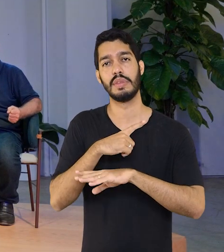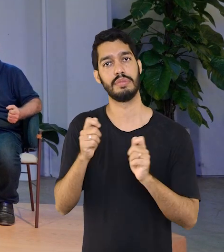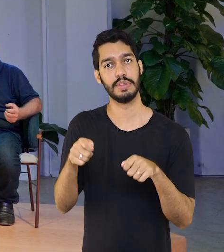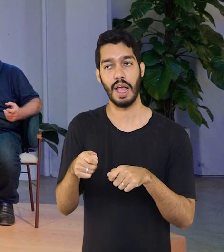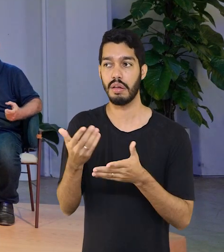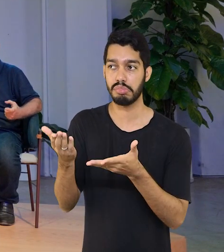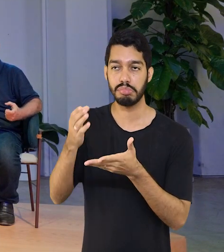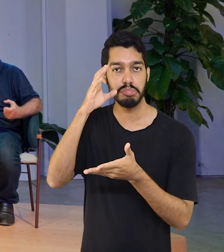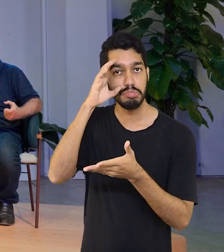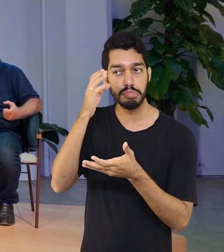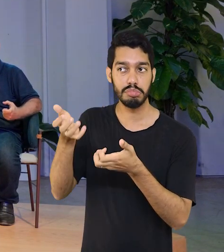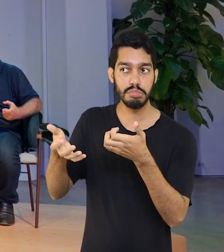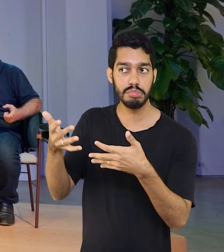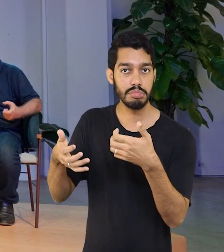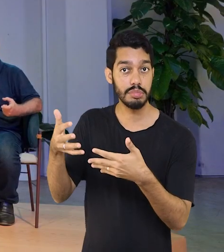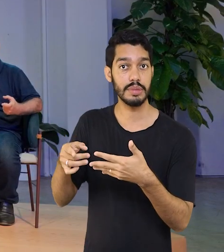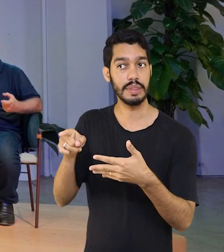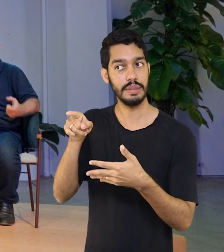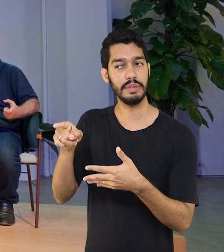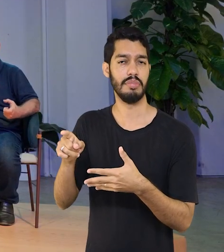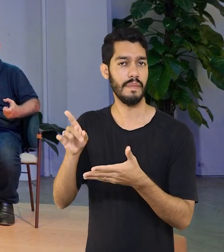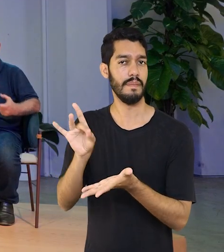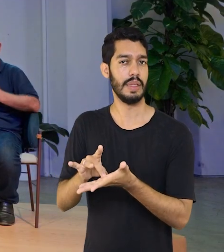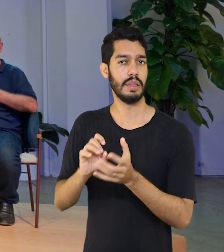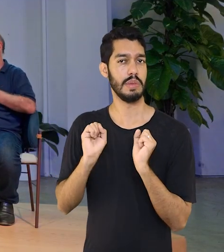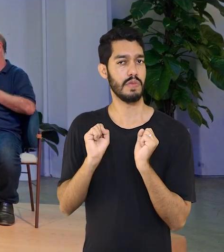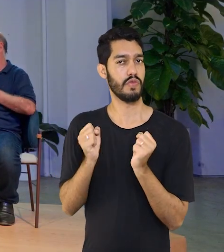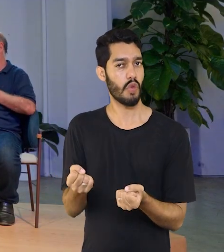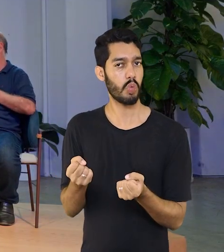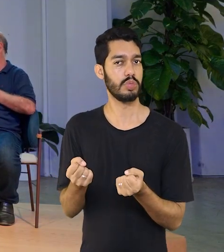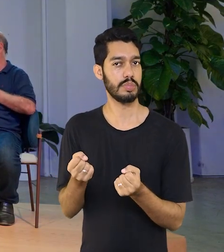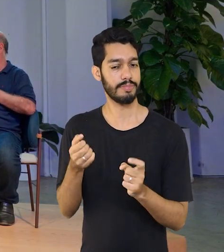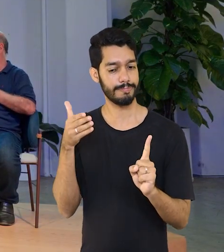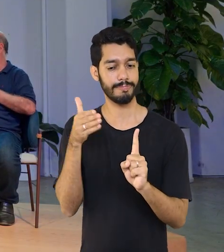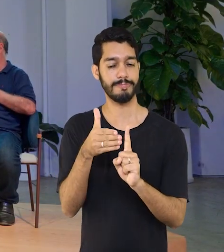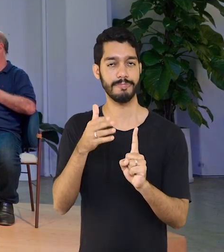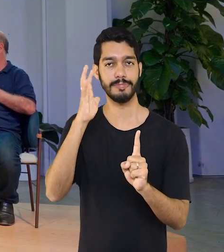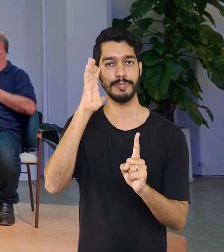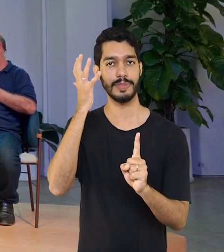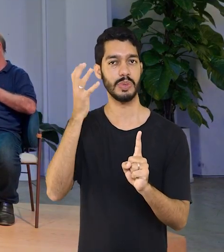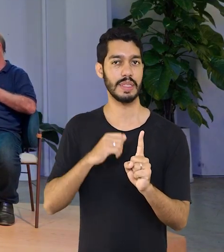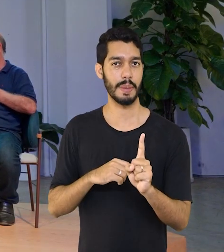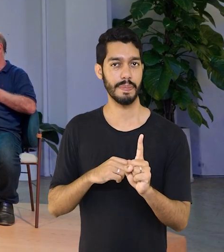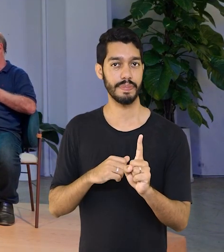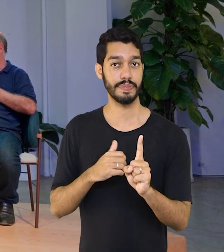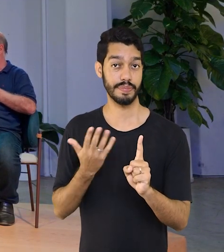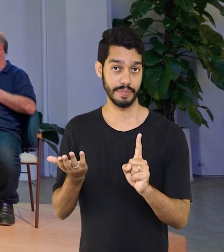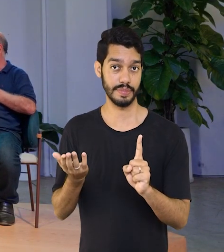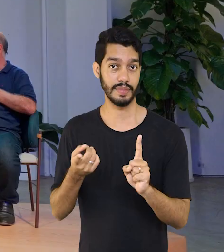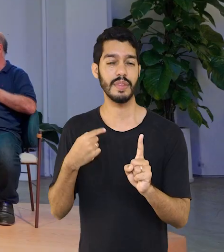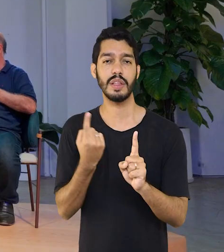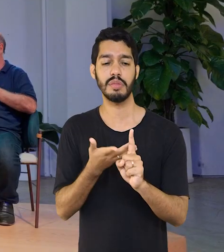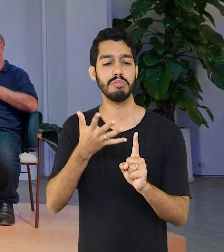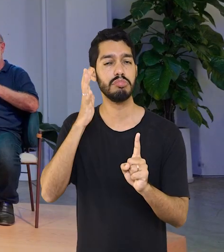para o transporte. Nós vamos ter a oportunidade de ouvir alguém dedicado ao tipo de solução, como a Diana, mas,